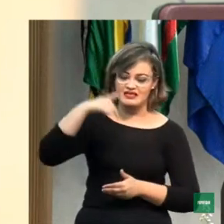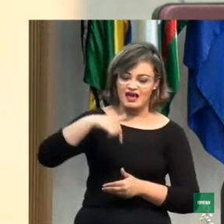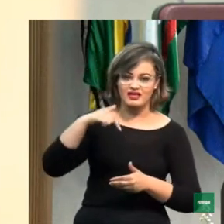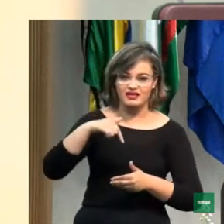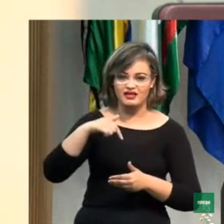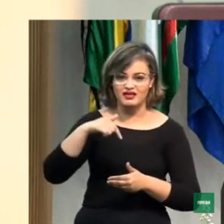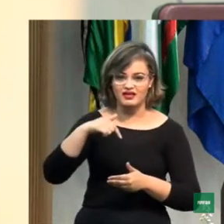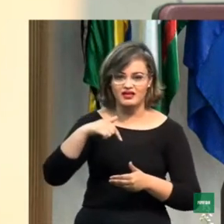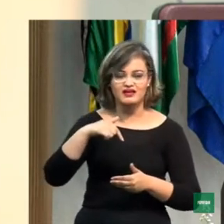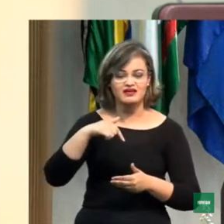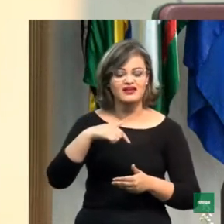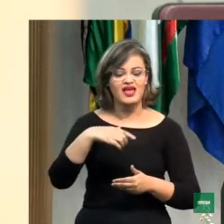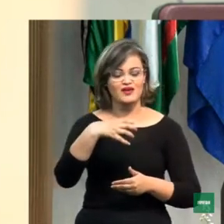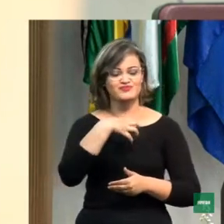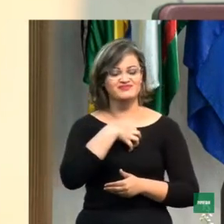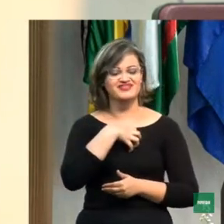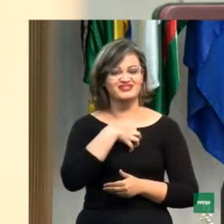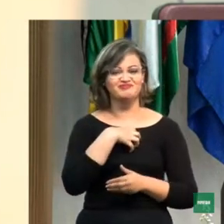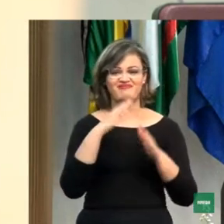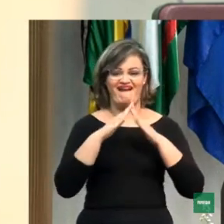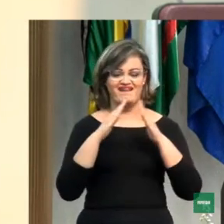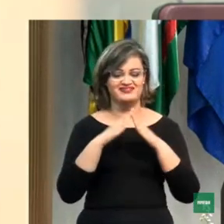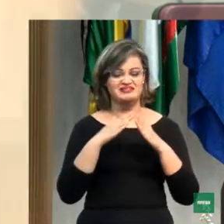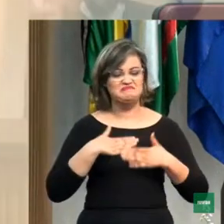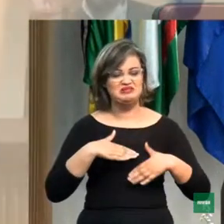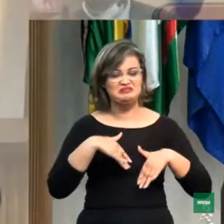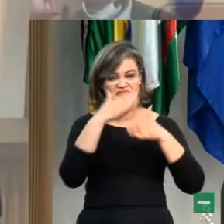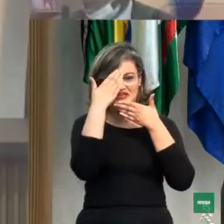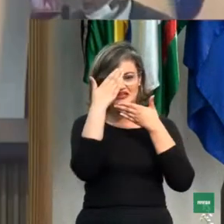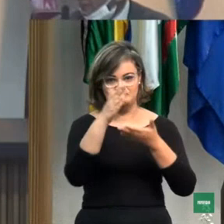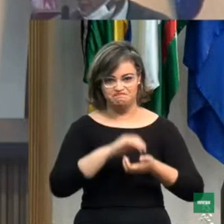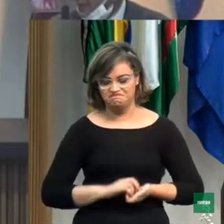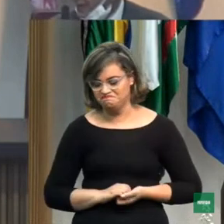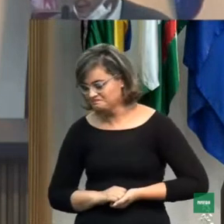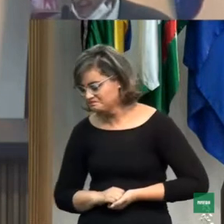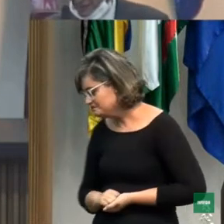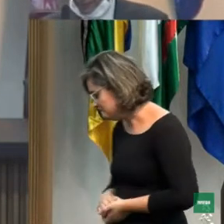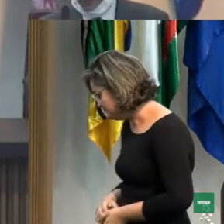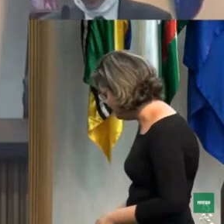como se estivesse em casa. Muito obrigado. Muito obrigada.